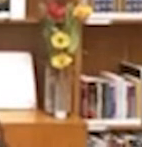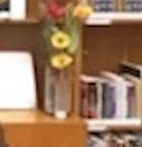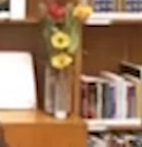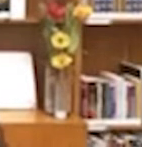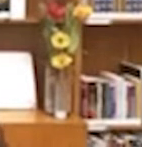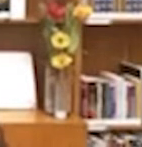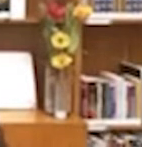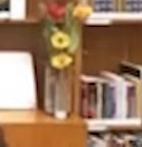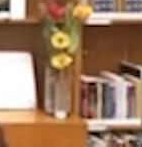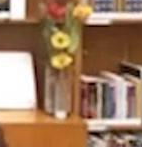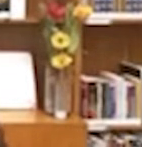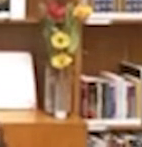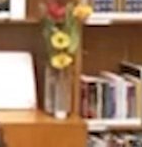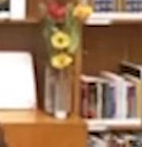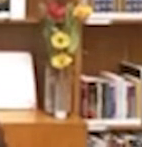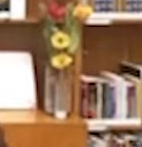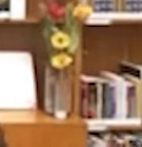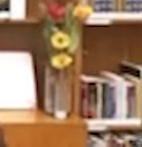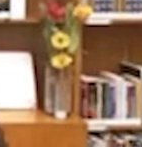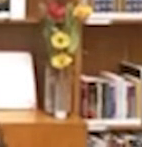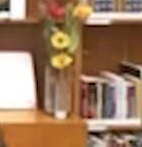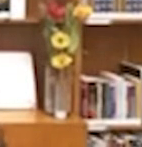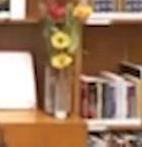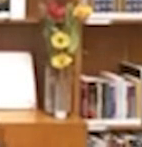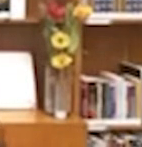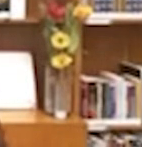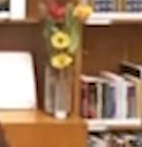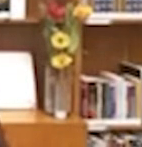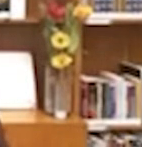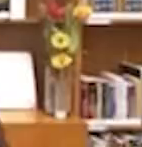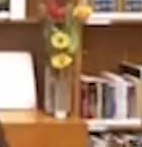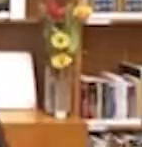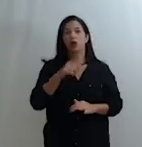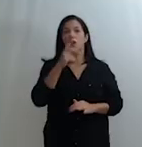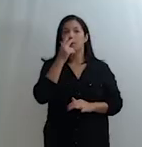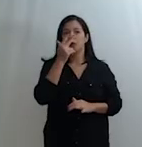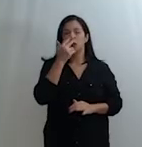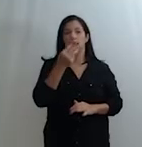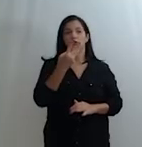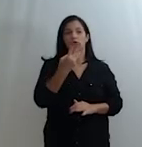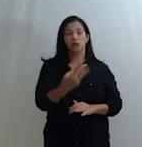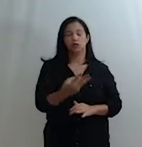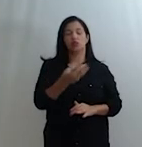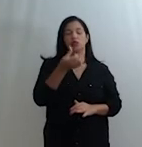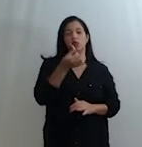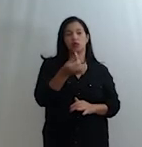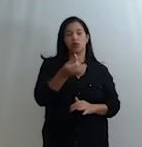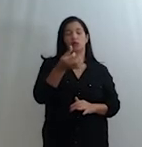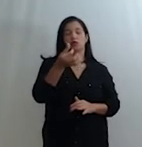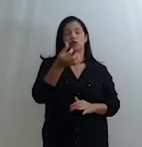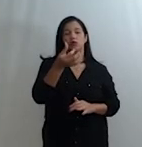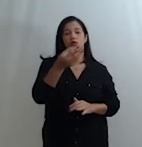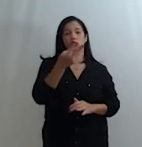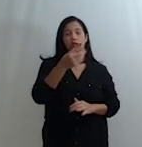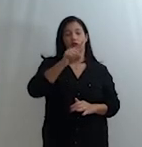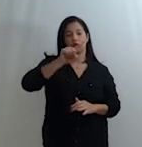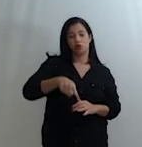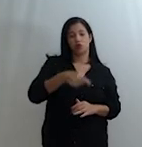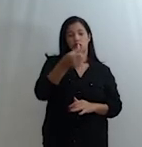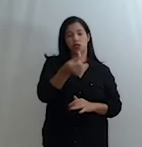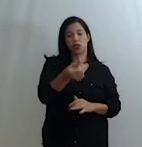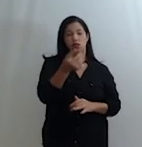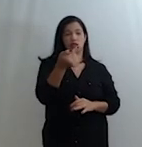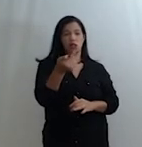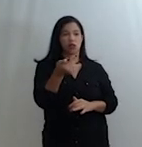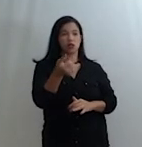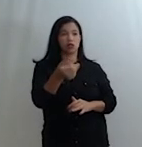da apreensão indicavam que o réu fazia o transporte mediante remuneração. Ela ressaltou ainda que o Tribunal de Justiça de São Paulo negou